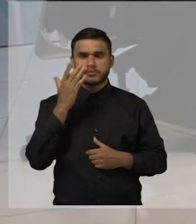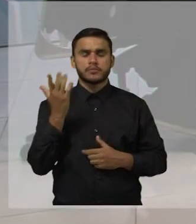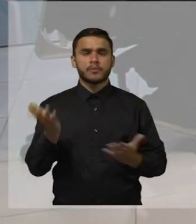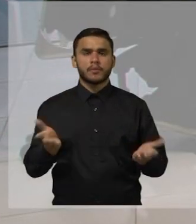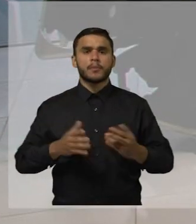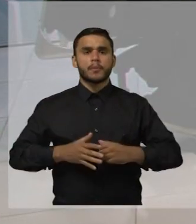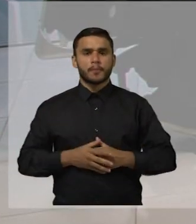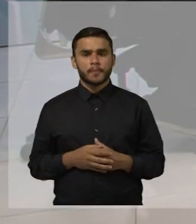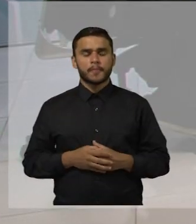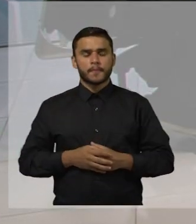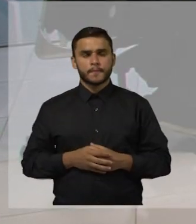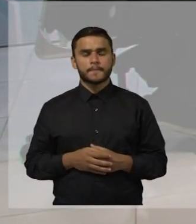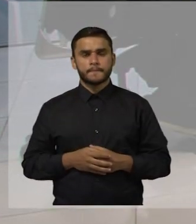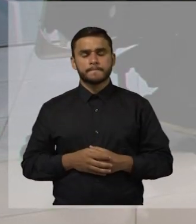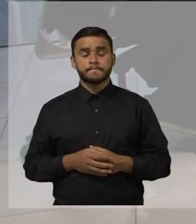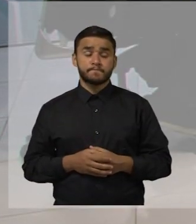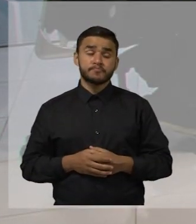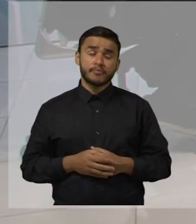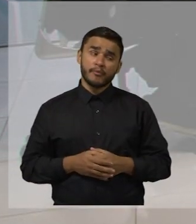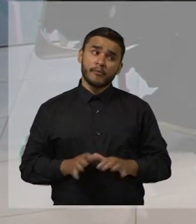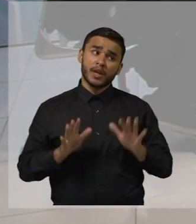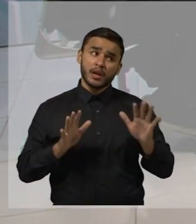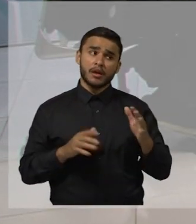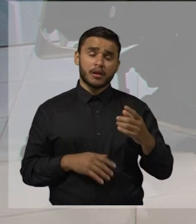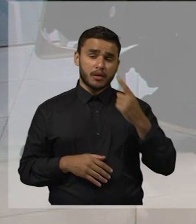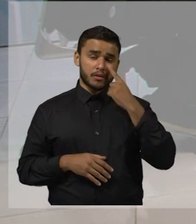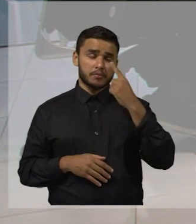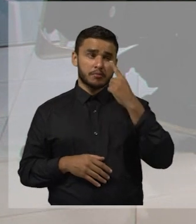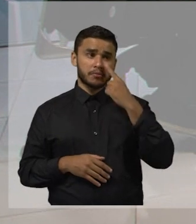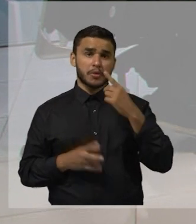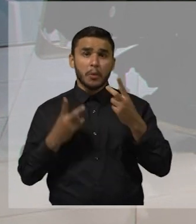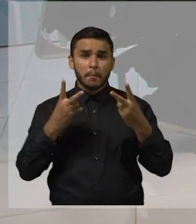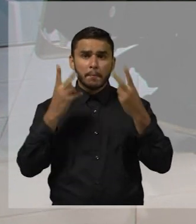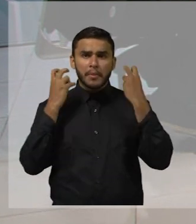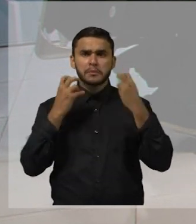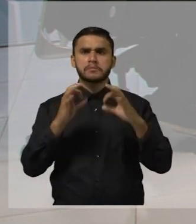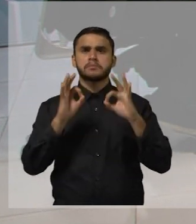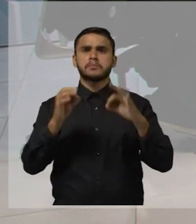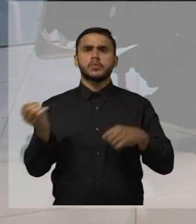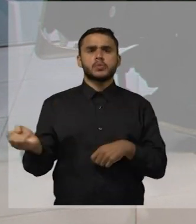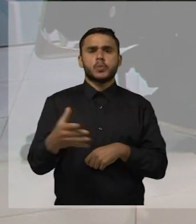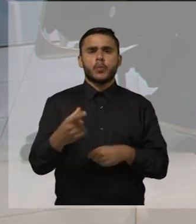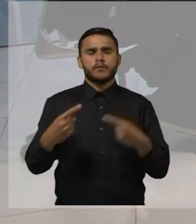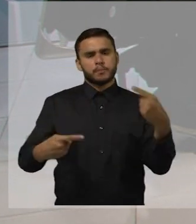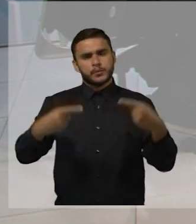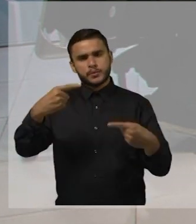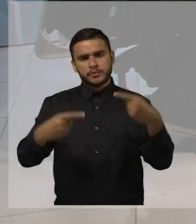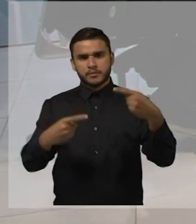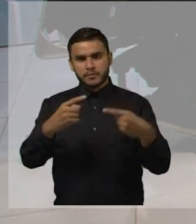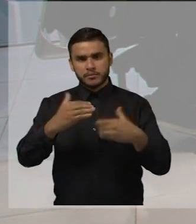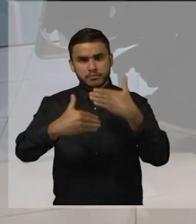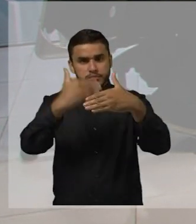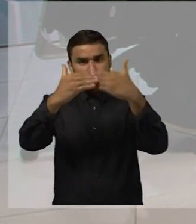nenhuma sinalização concreta de que a gente venha ter uma nova política de desenvolvimento regional.